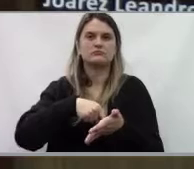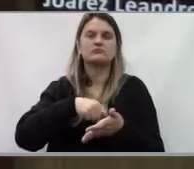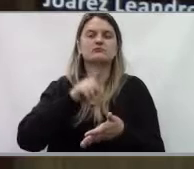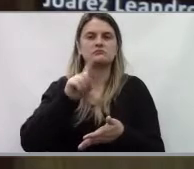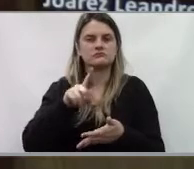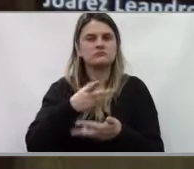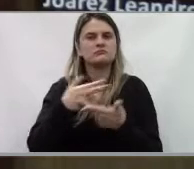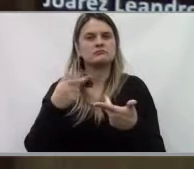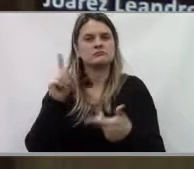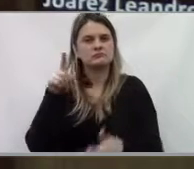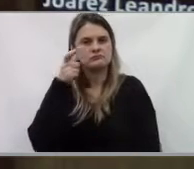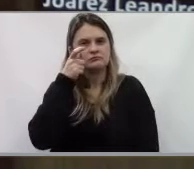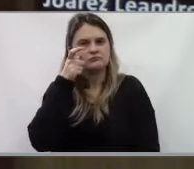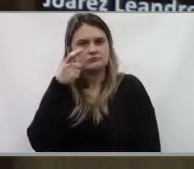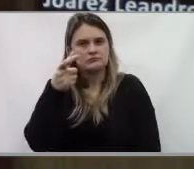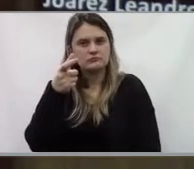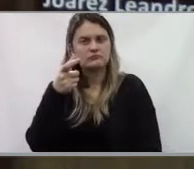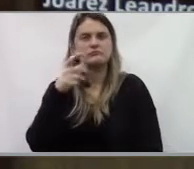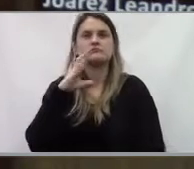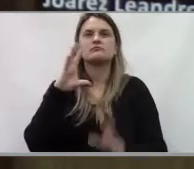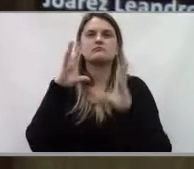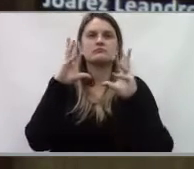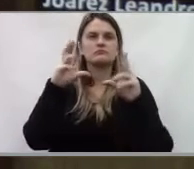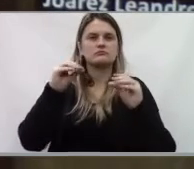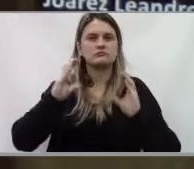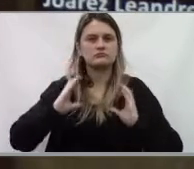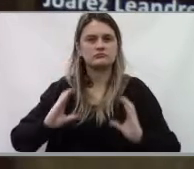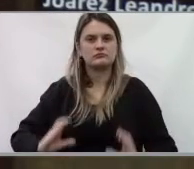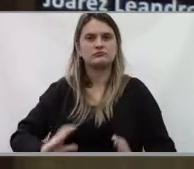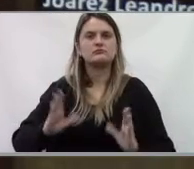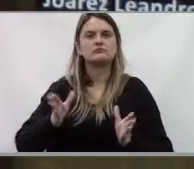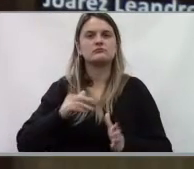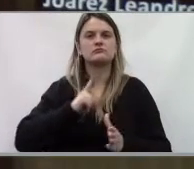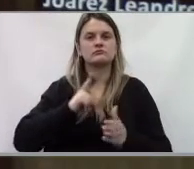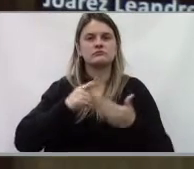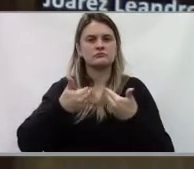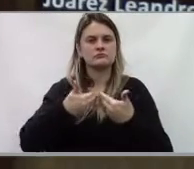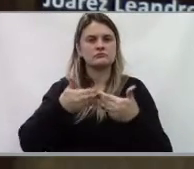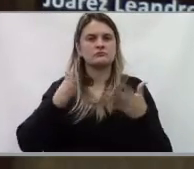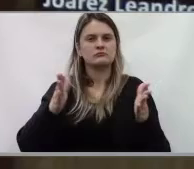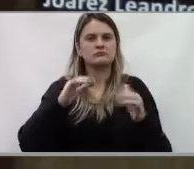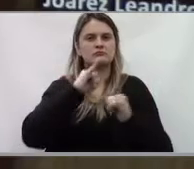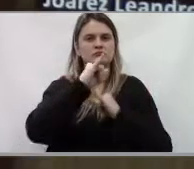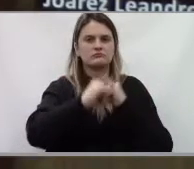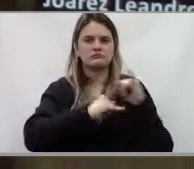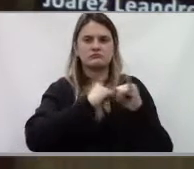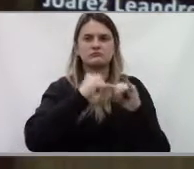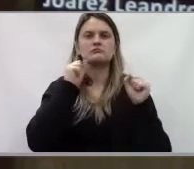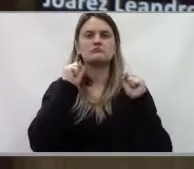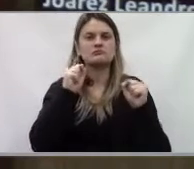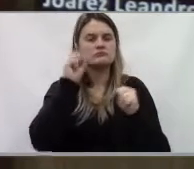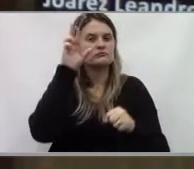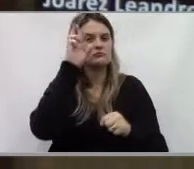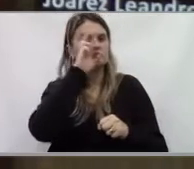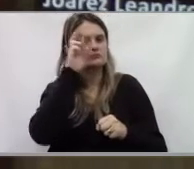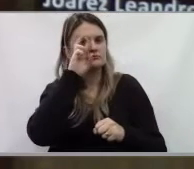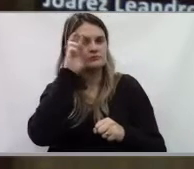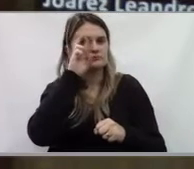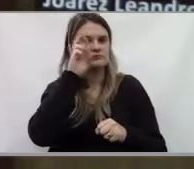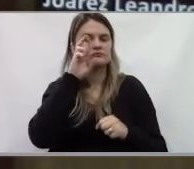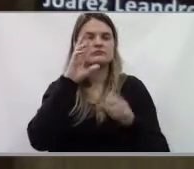contratos. É uma coisa que interessa para todos nós, cidadãos, porque hoje nós temos aí o portal da transparência